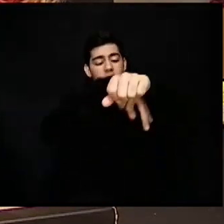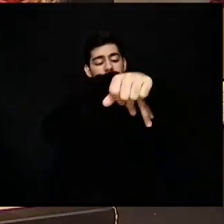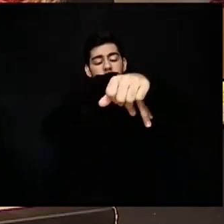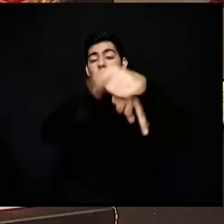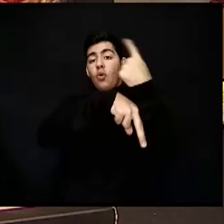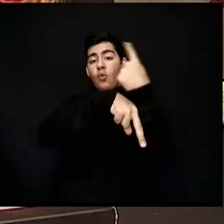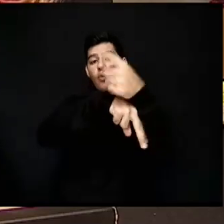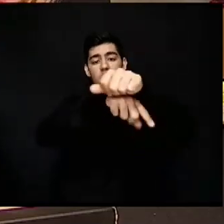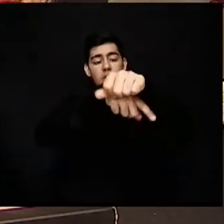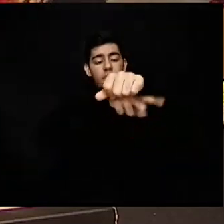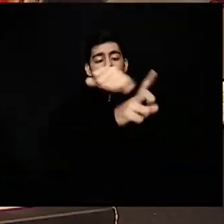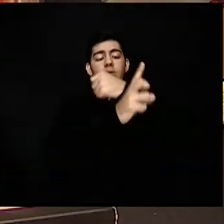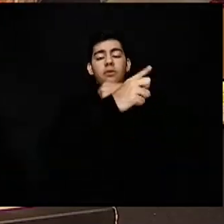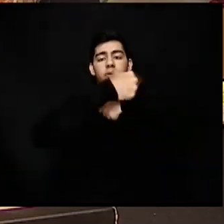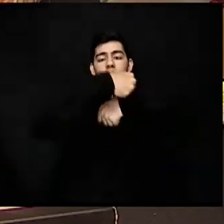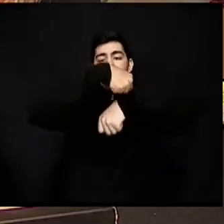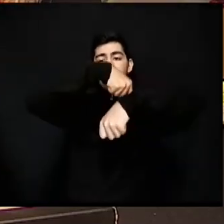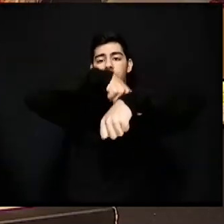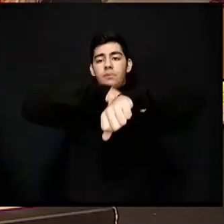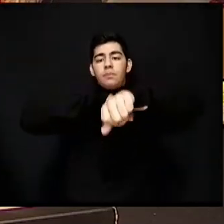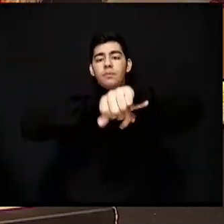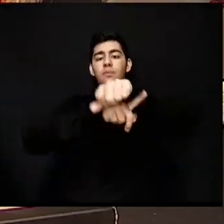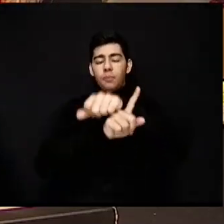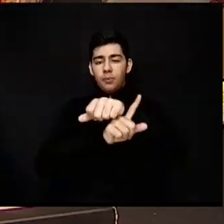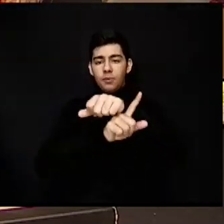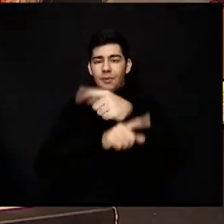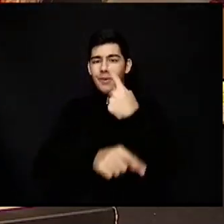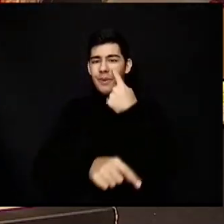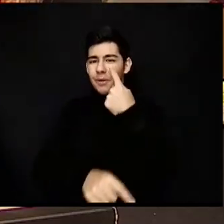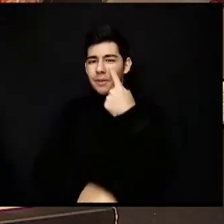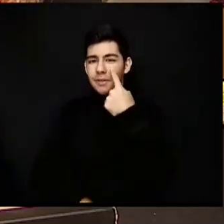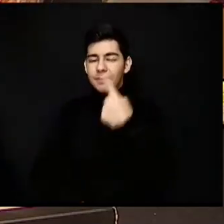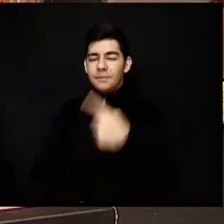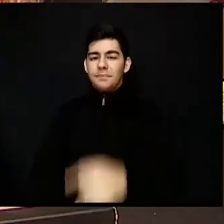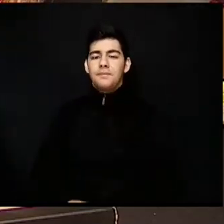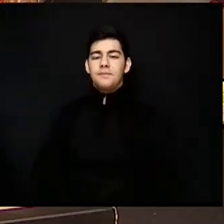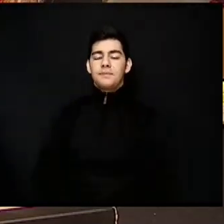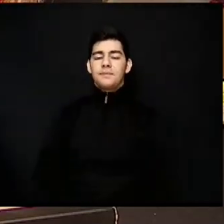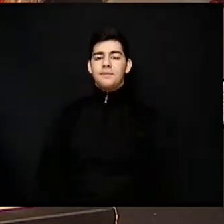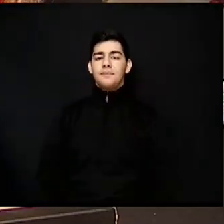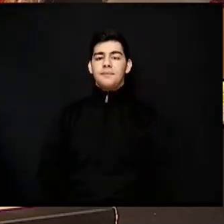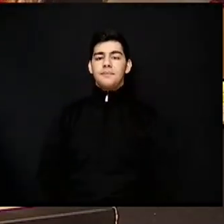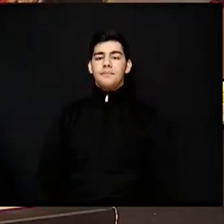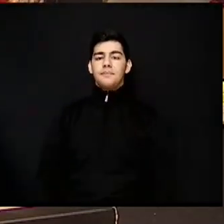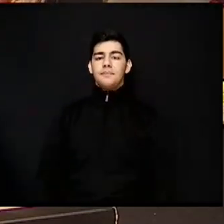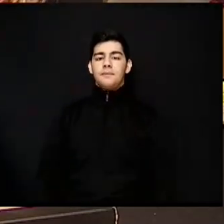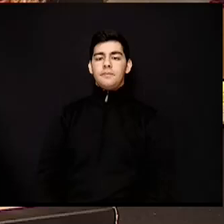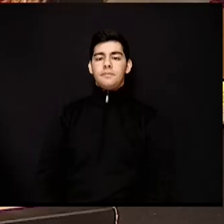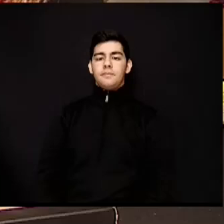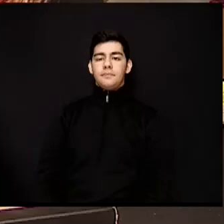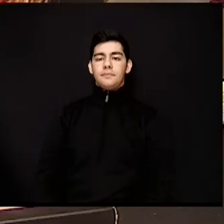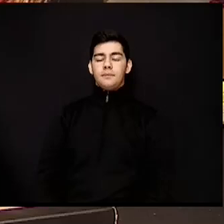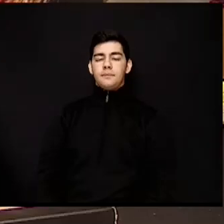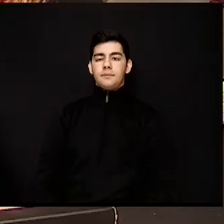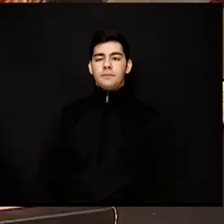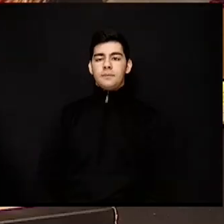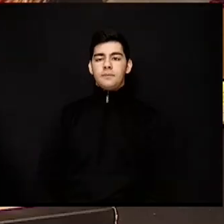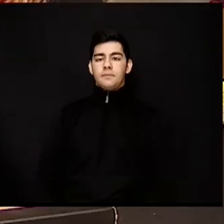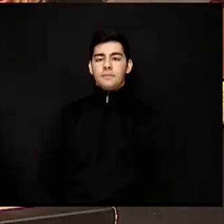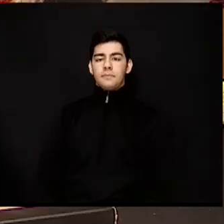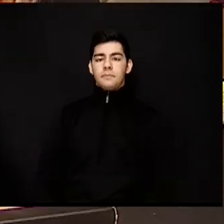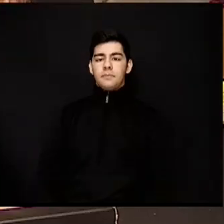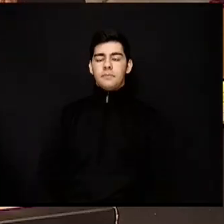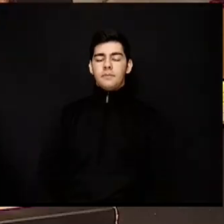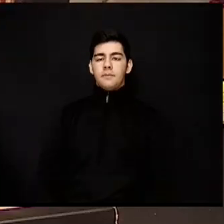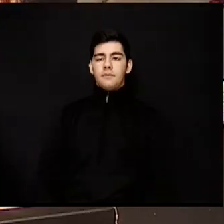aqui naquela alcinha que a gente fez lá no começo, passa os